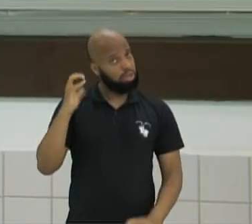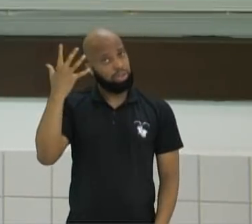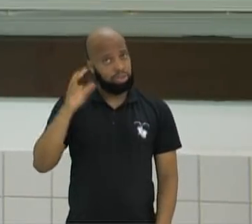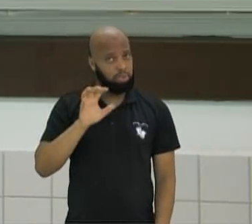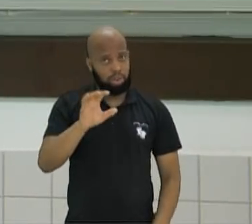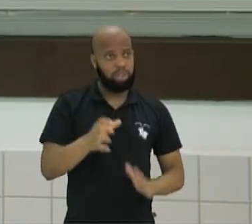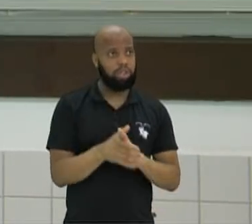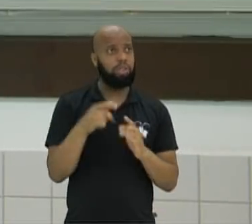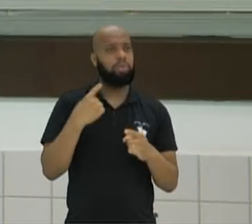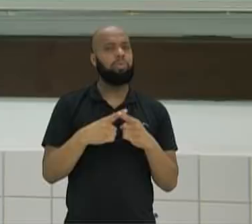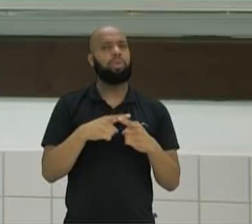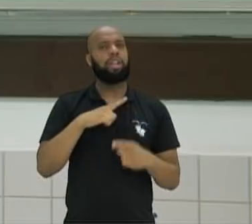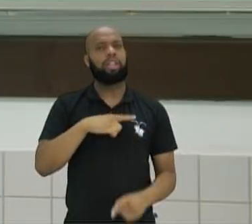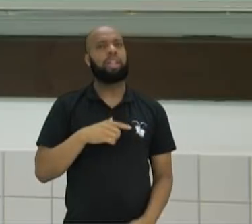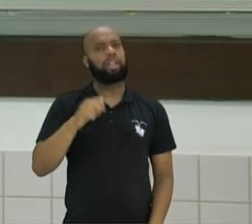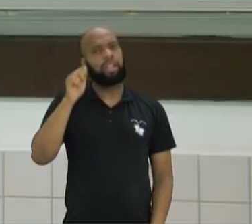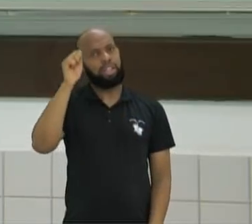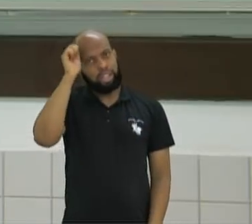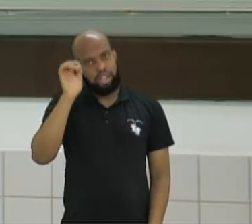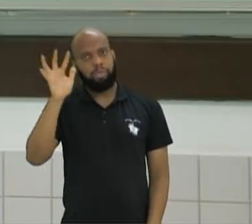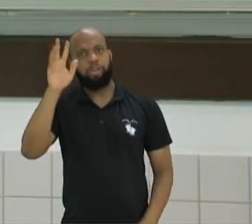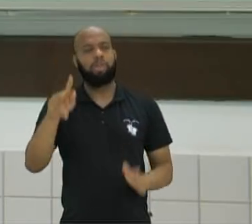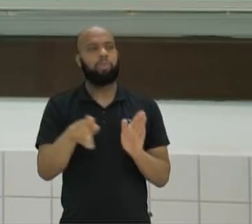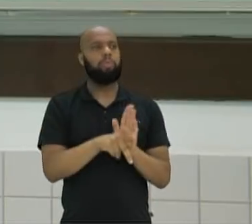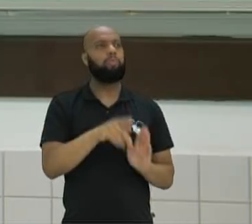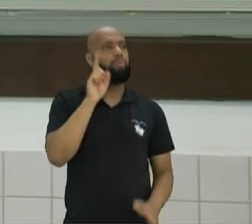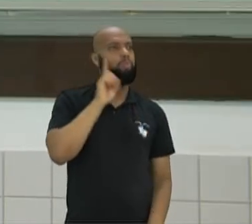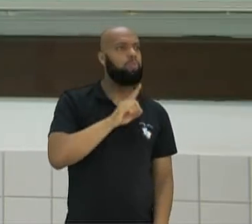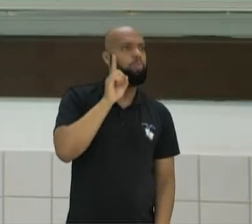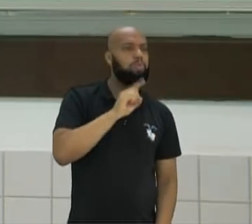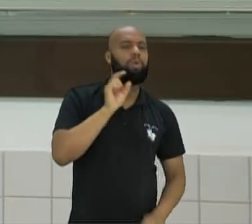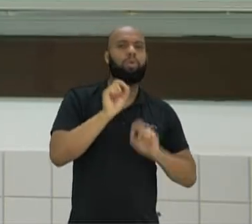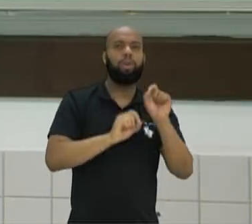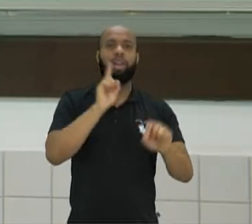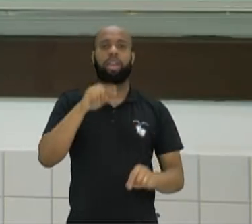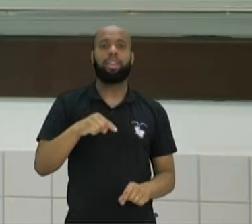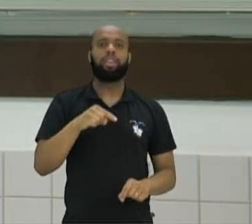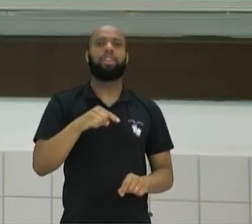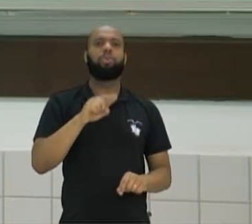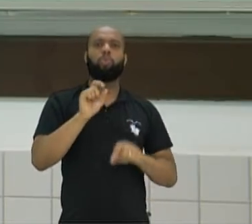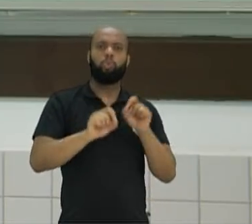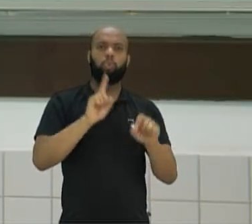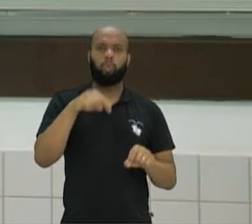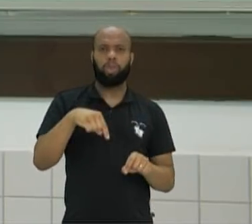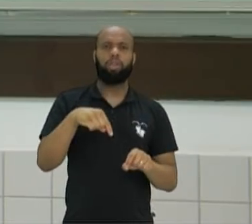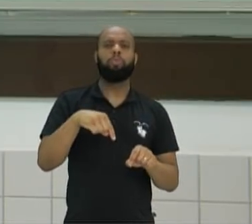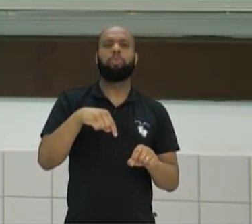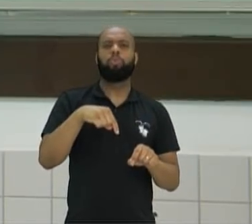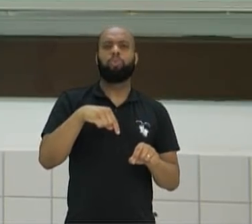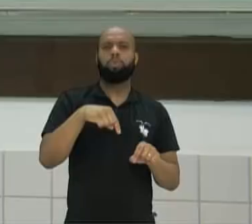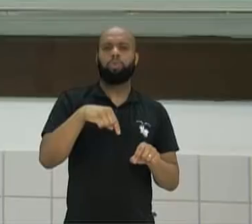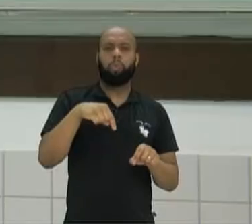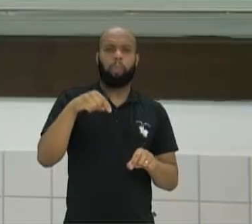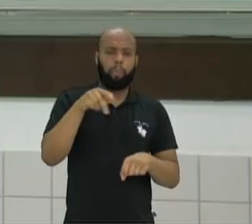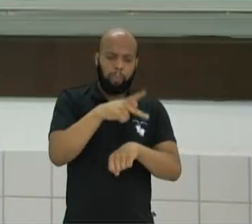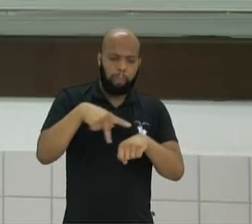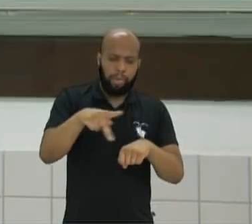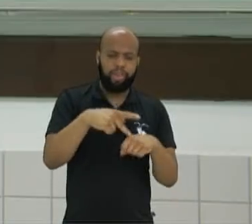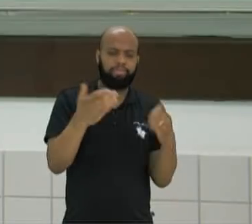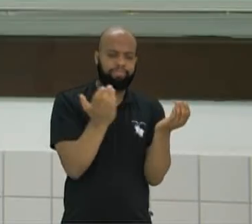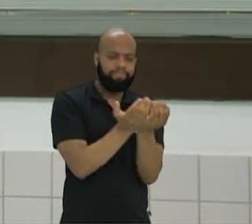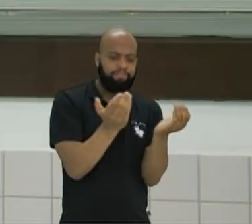imaginou? Nós temos sempre aquela imagem dos Estados Unidos, um país majoritariamente protestante, né? Evangélicos e tal, de